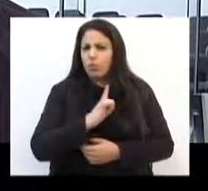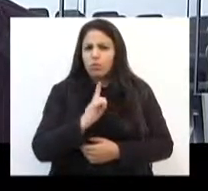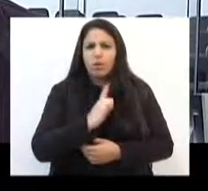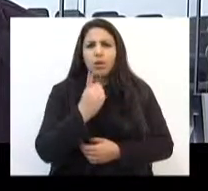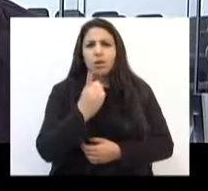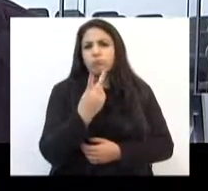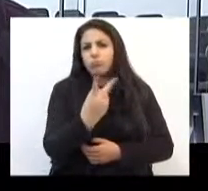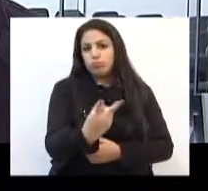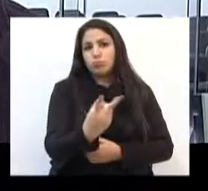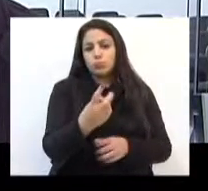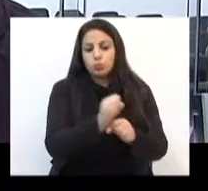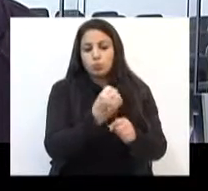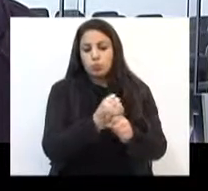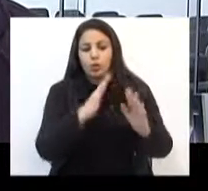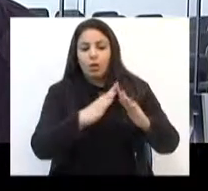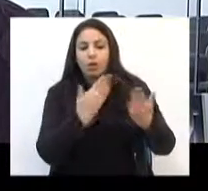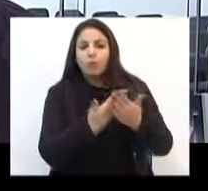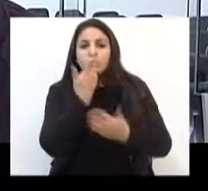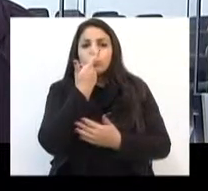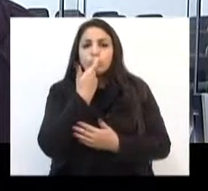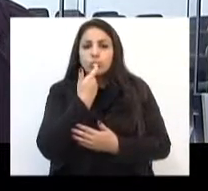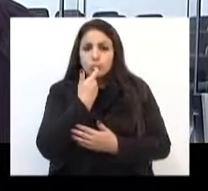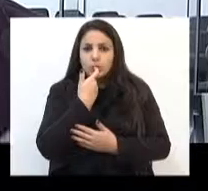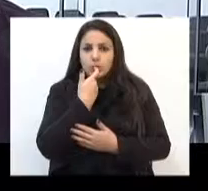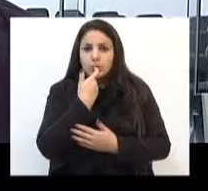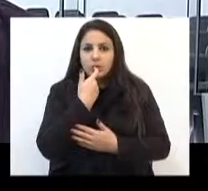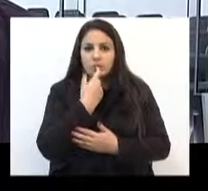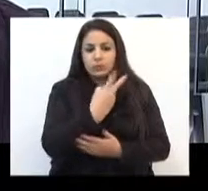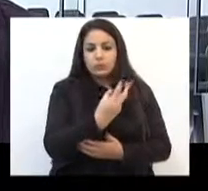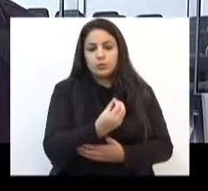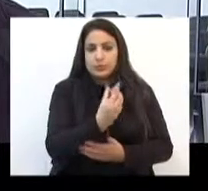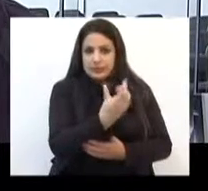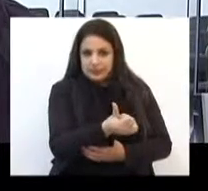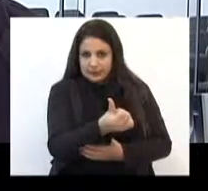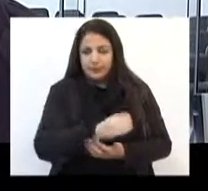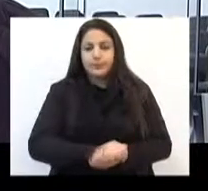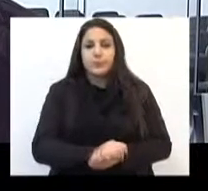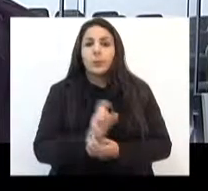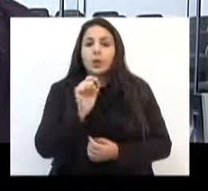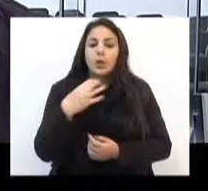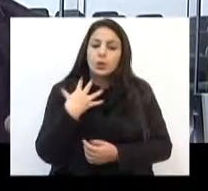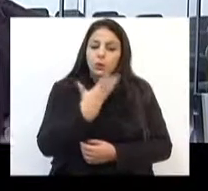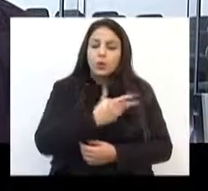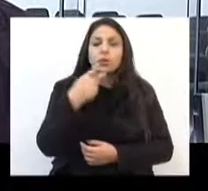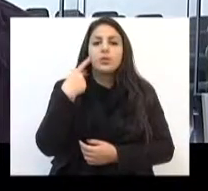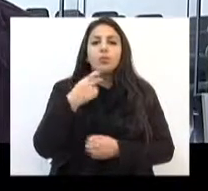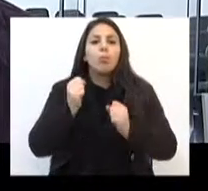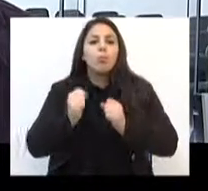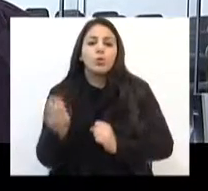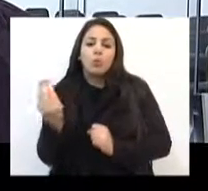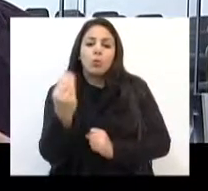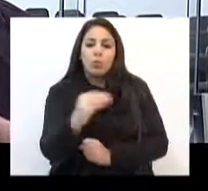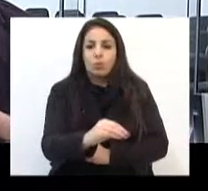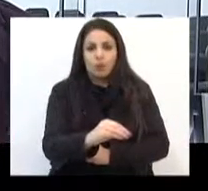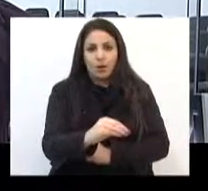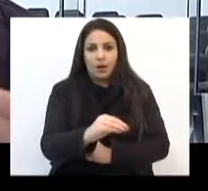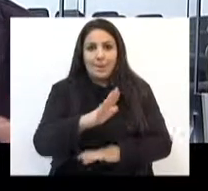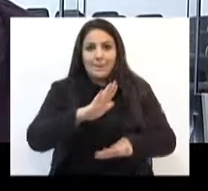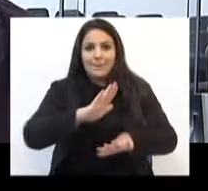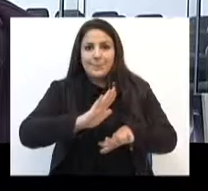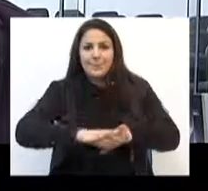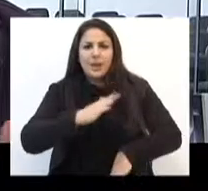se estende até 12 de agosto. Todas as possibilidades de investimentos ou obras que podem ser feitas o ano que vem,